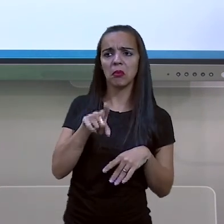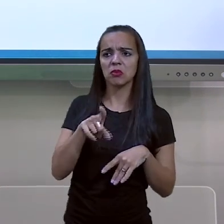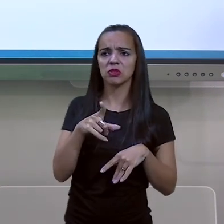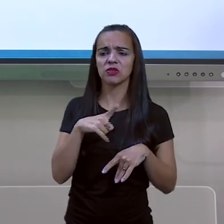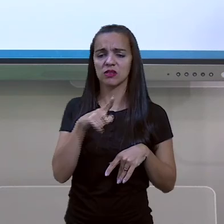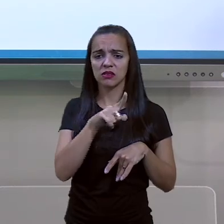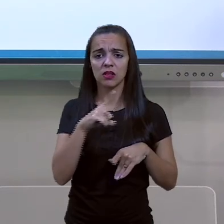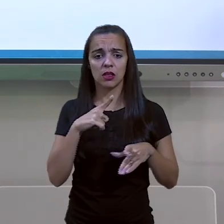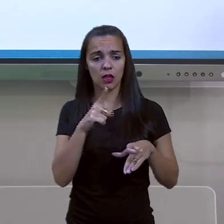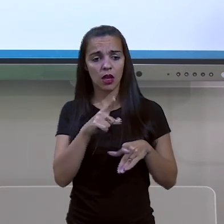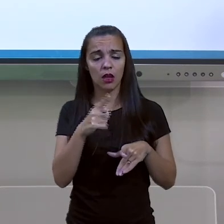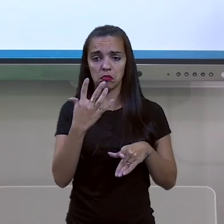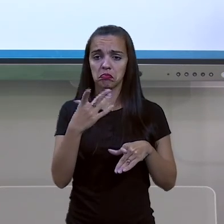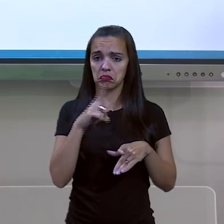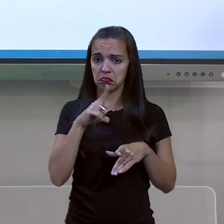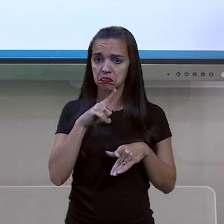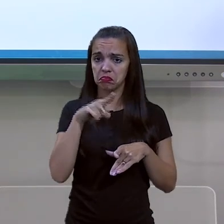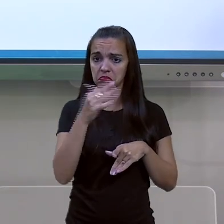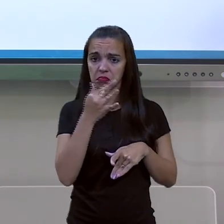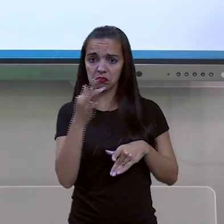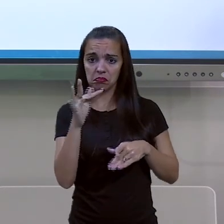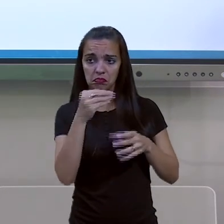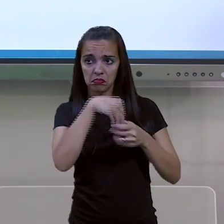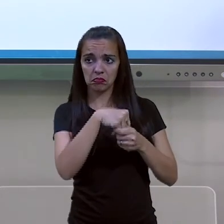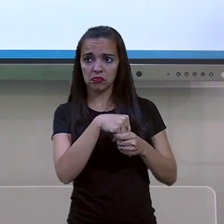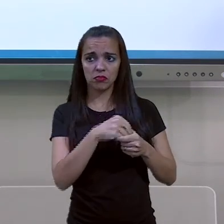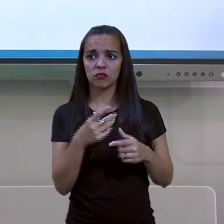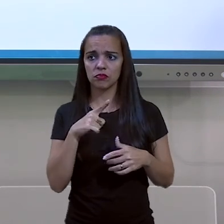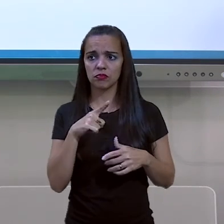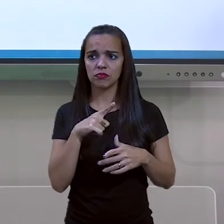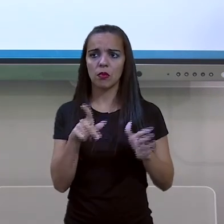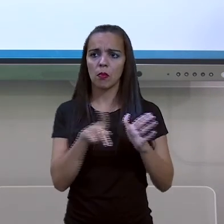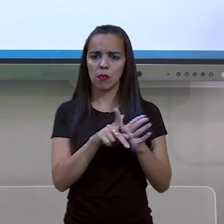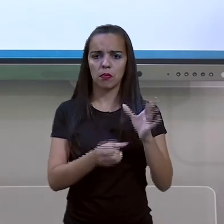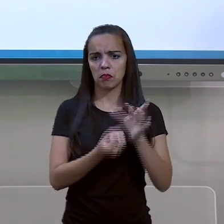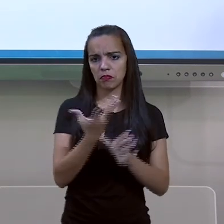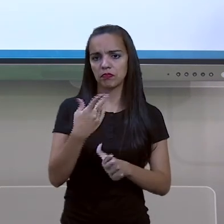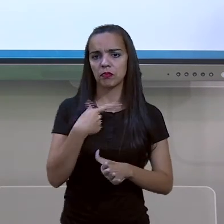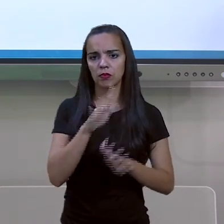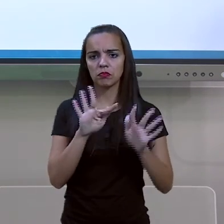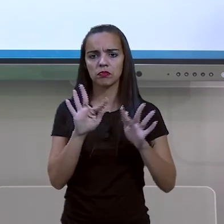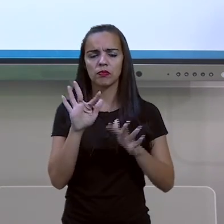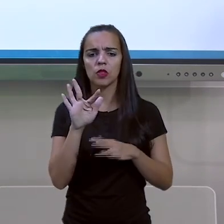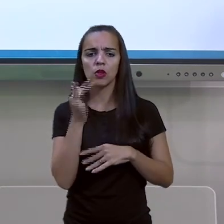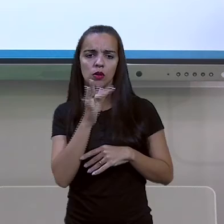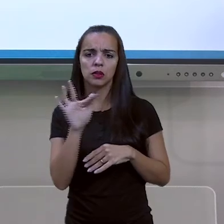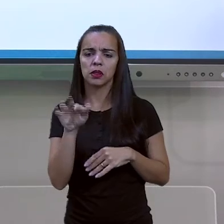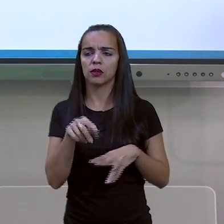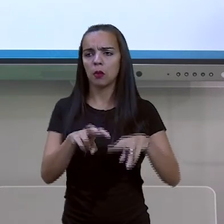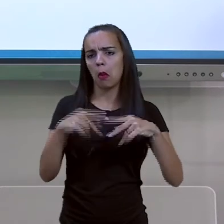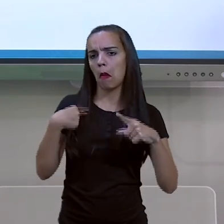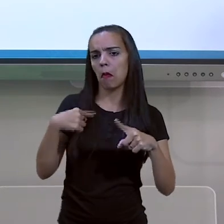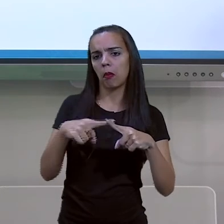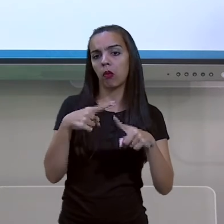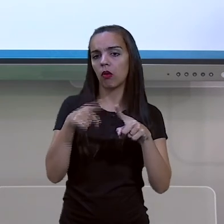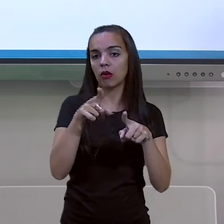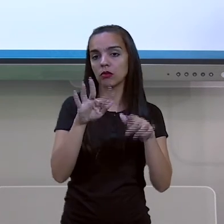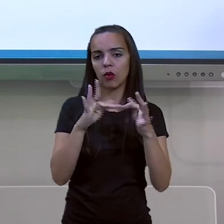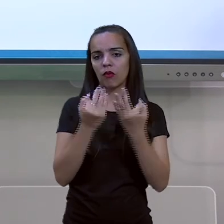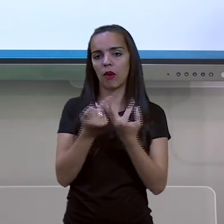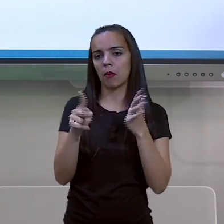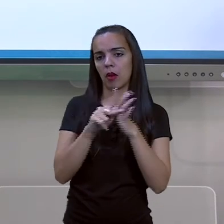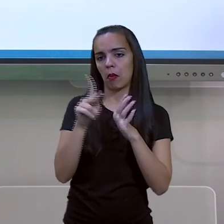de origem francesa para carregar um nome de origem francês, tá bom?